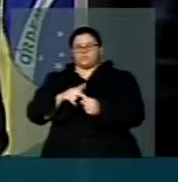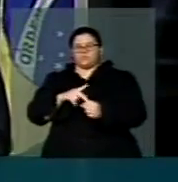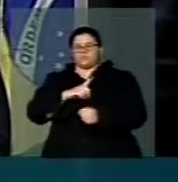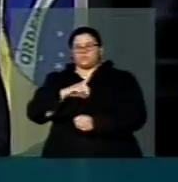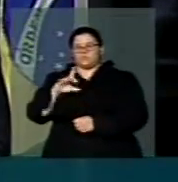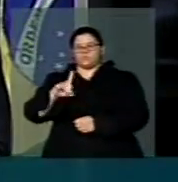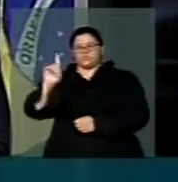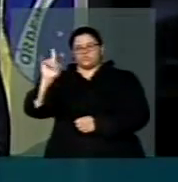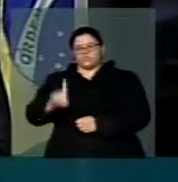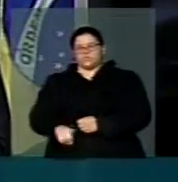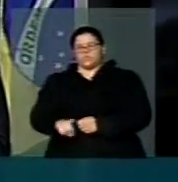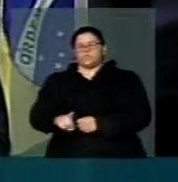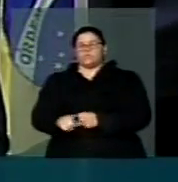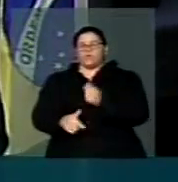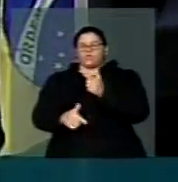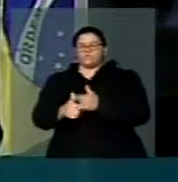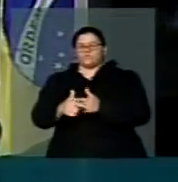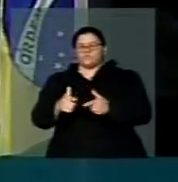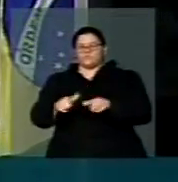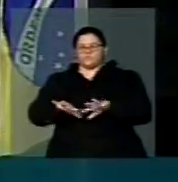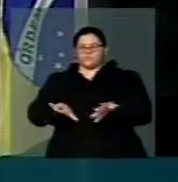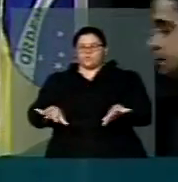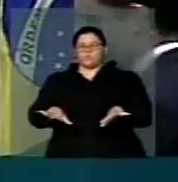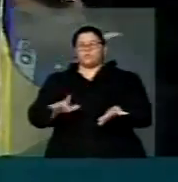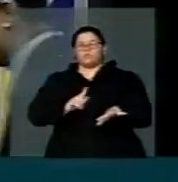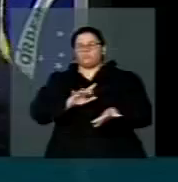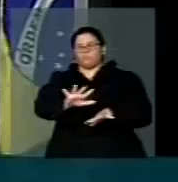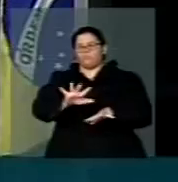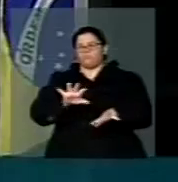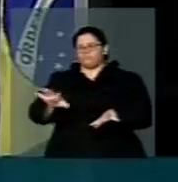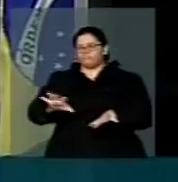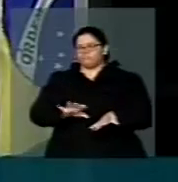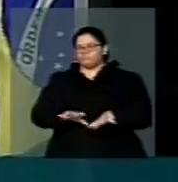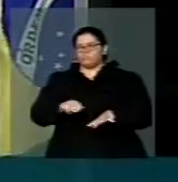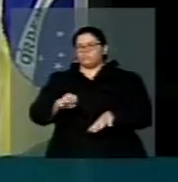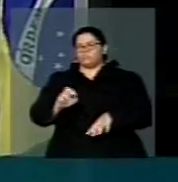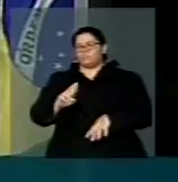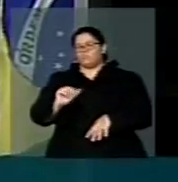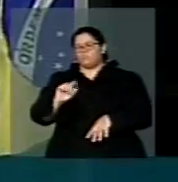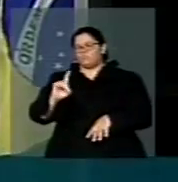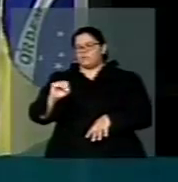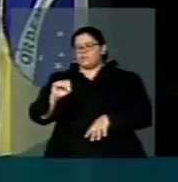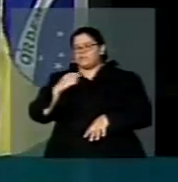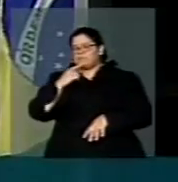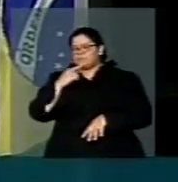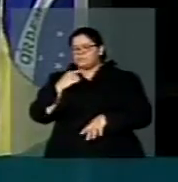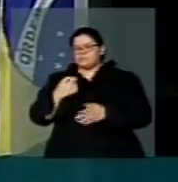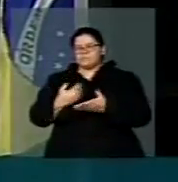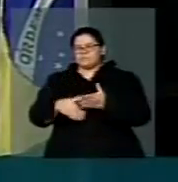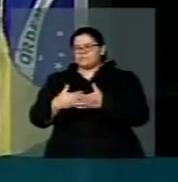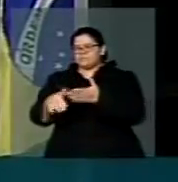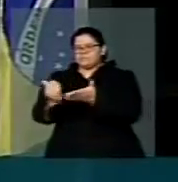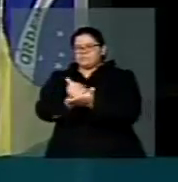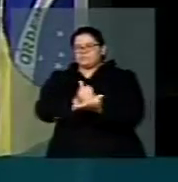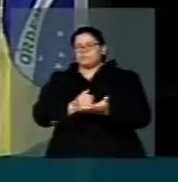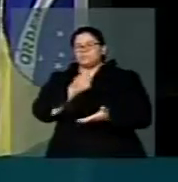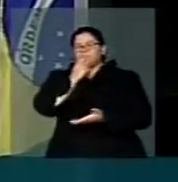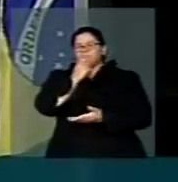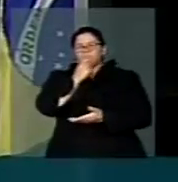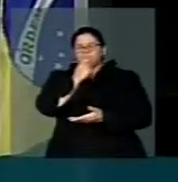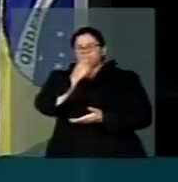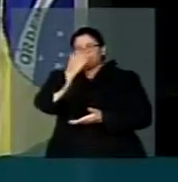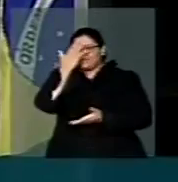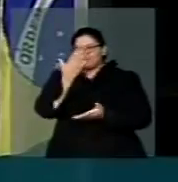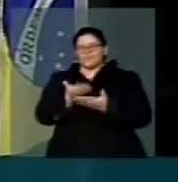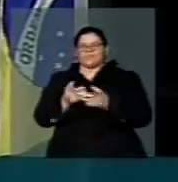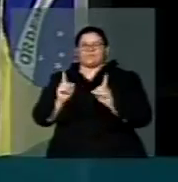dividendos, estavam em baixa até há pouco no mercado pela absoluta descrença de que o balanço apresentado